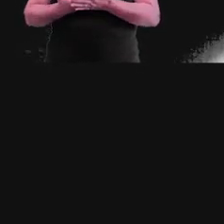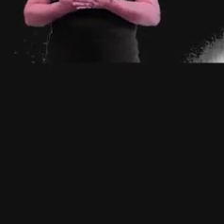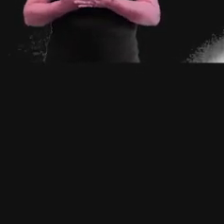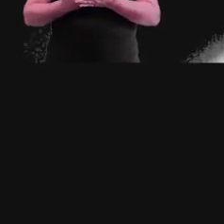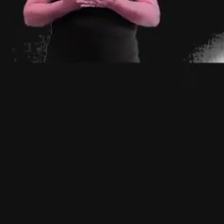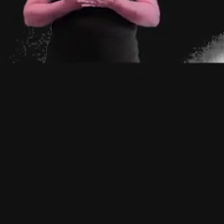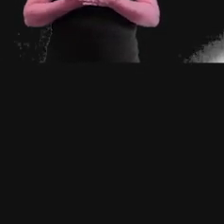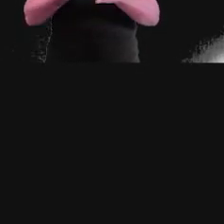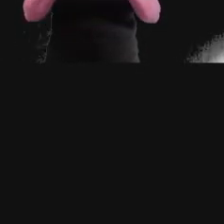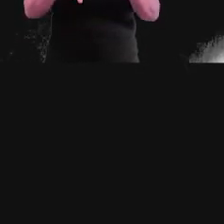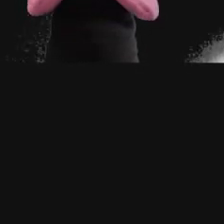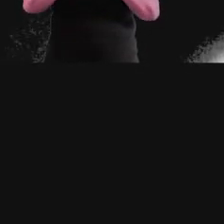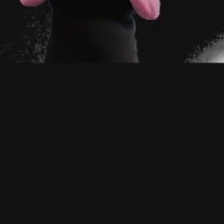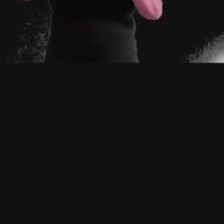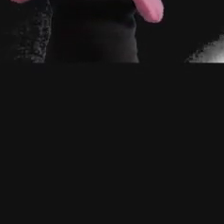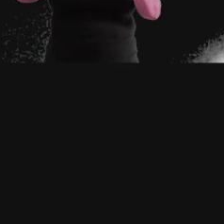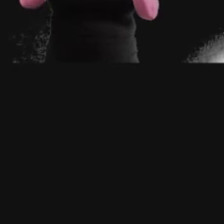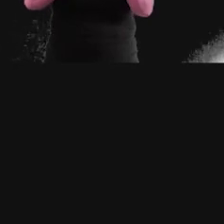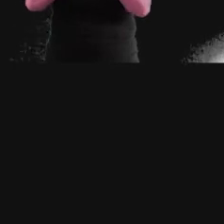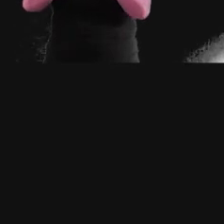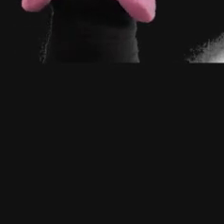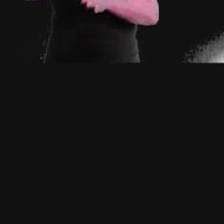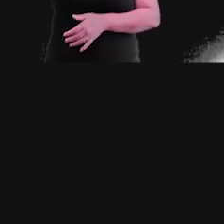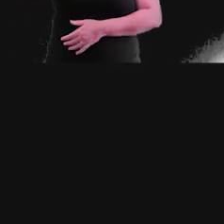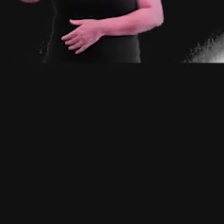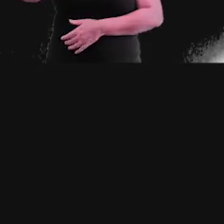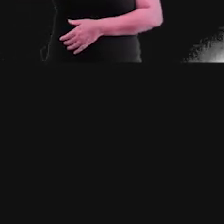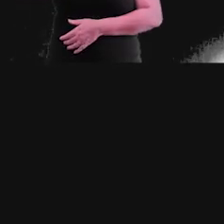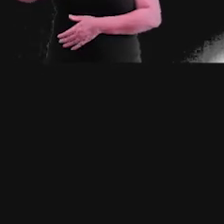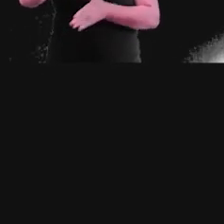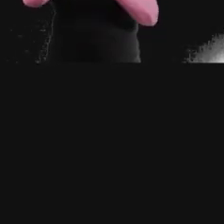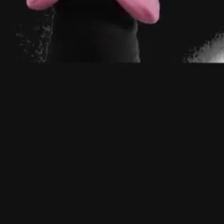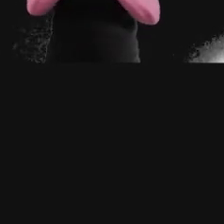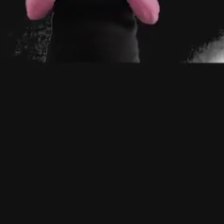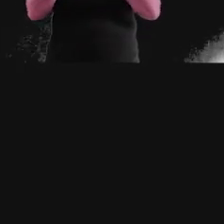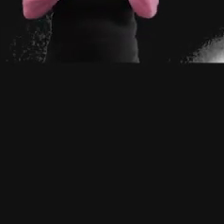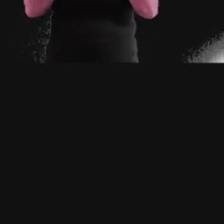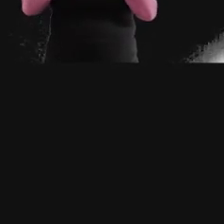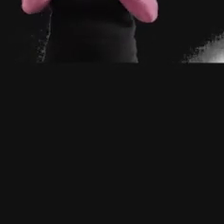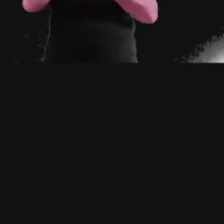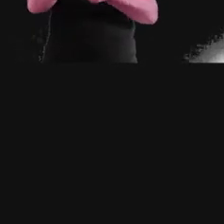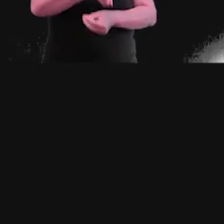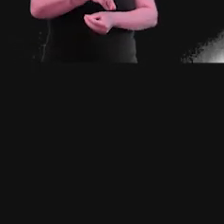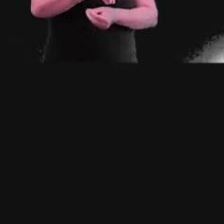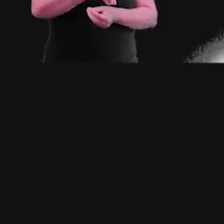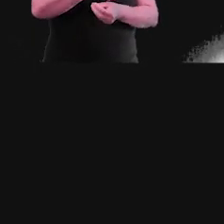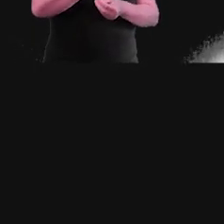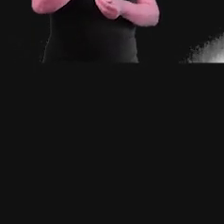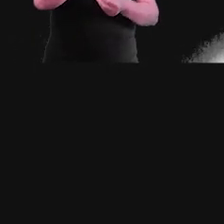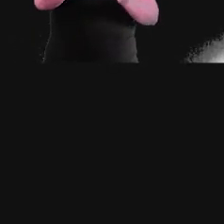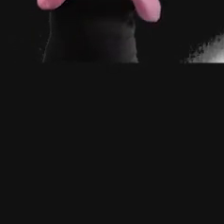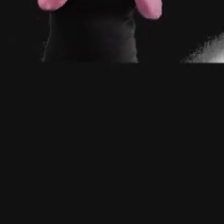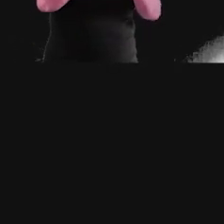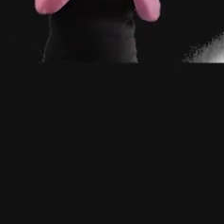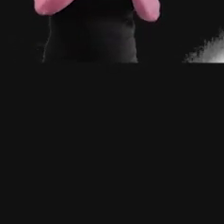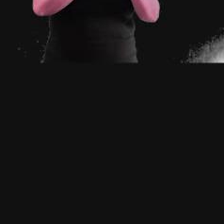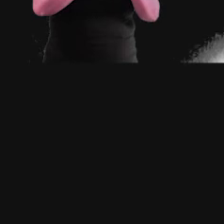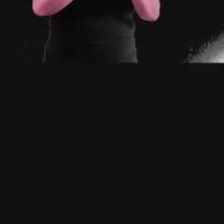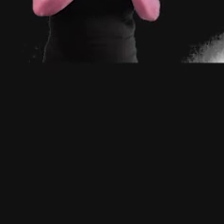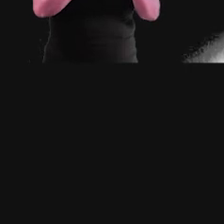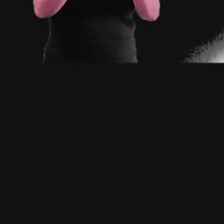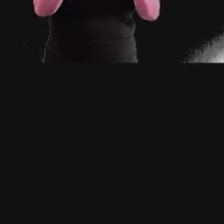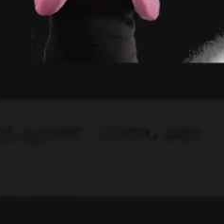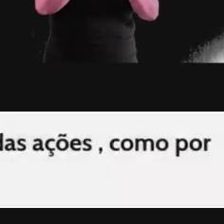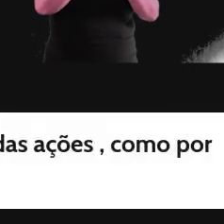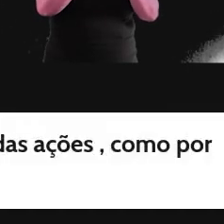de fomento à divulgação científica, a Mônica perguntou também como vocês veem os fomentos da iniciativa privada